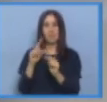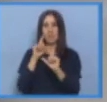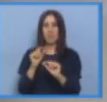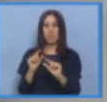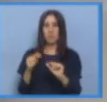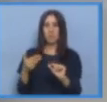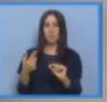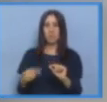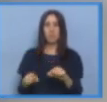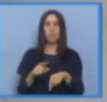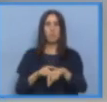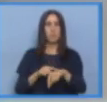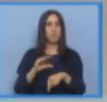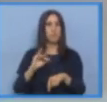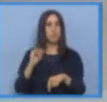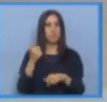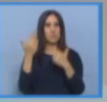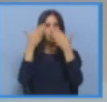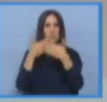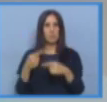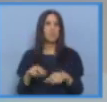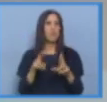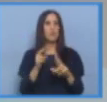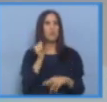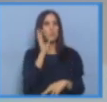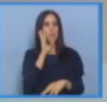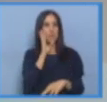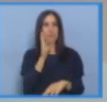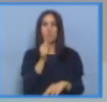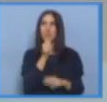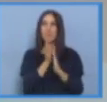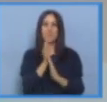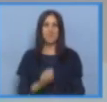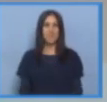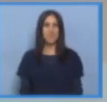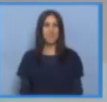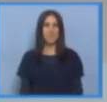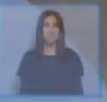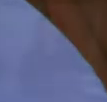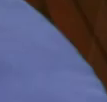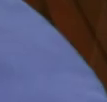rádio, na Antena 1, quando forem 22h45. Votos de boa tarde. Até amanhã, se Deus quiser.